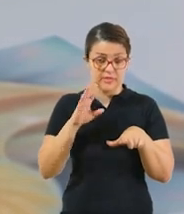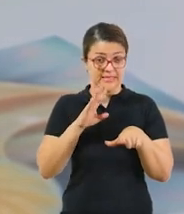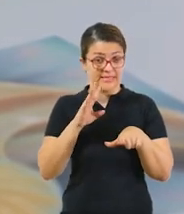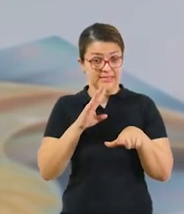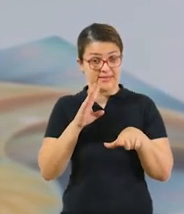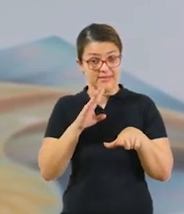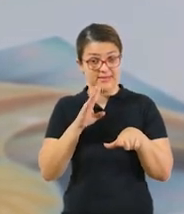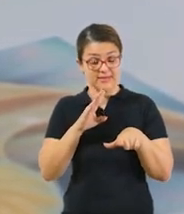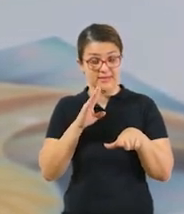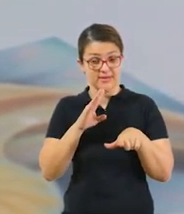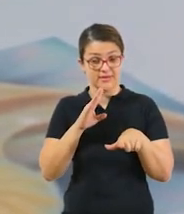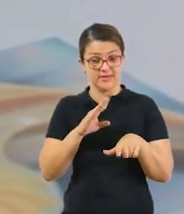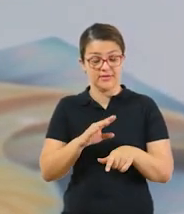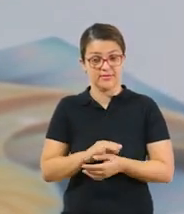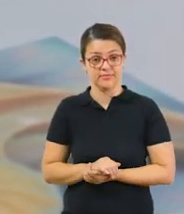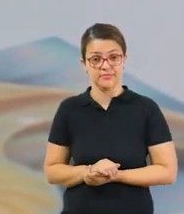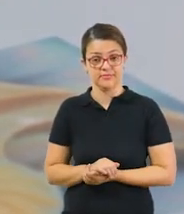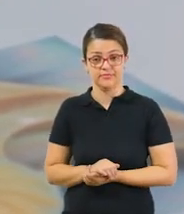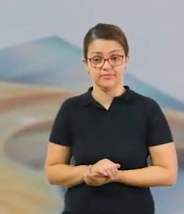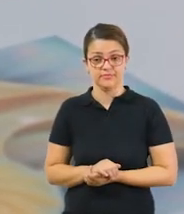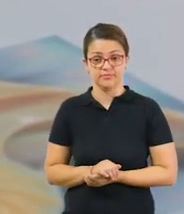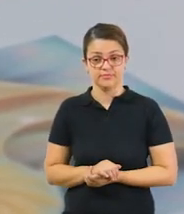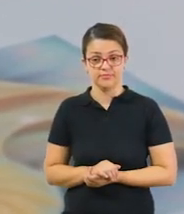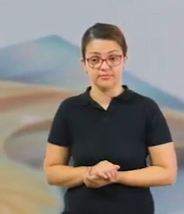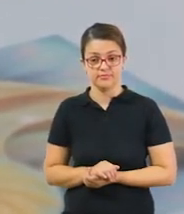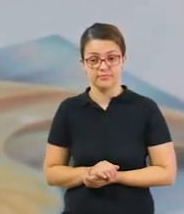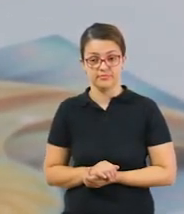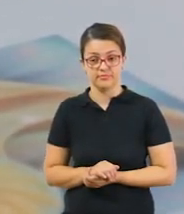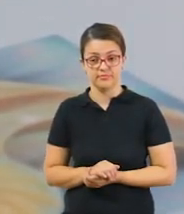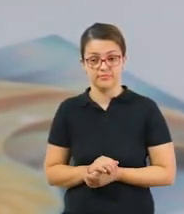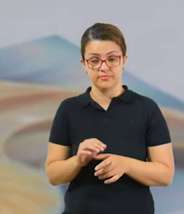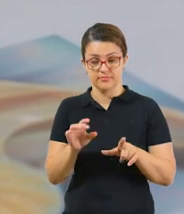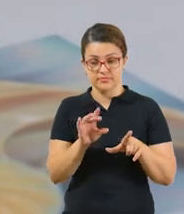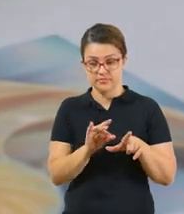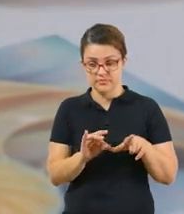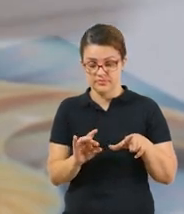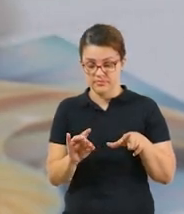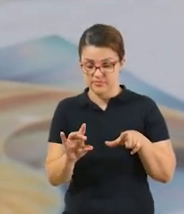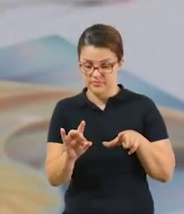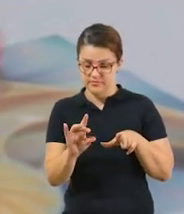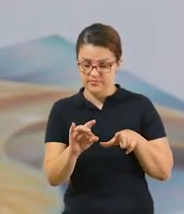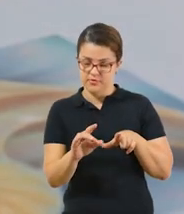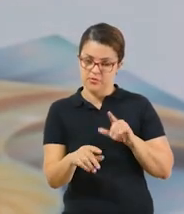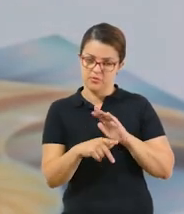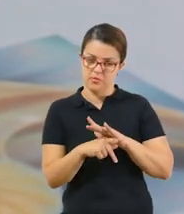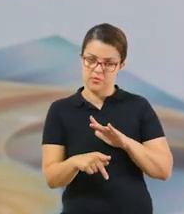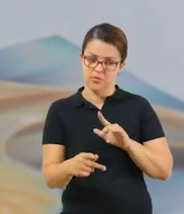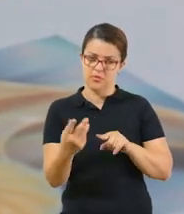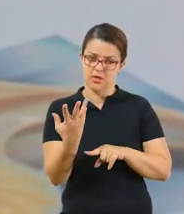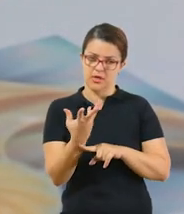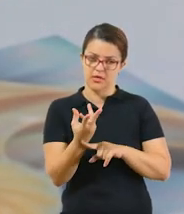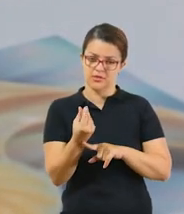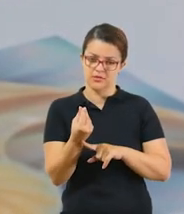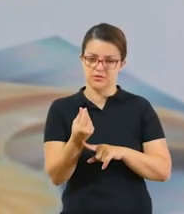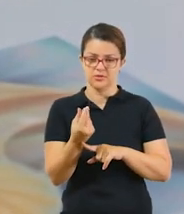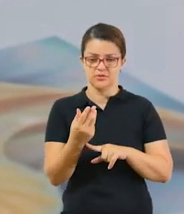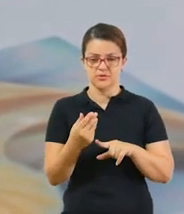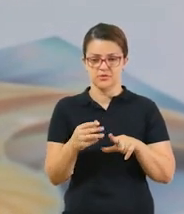e olha que legal que fica transforma sendo uma obra de arte